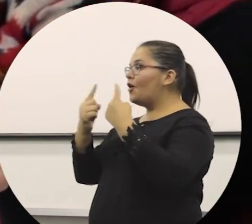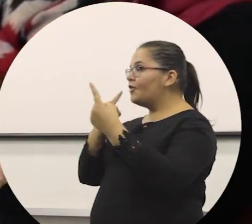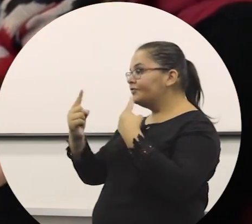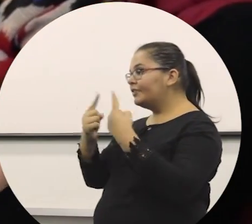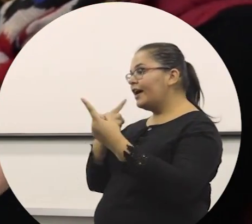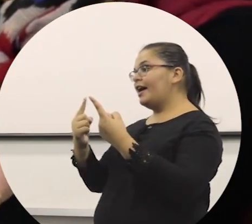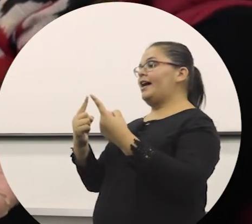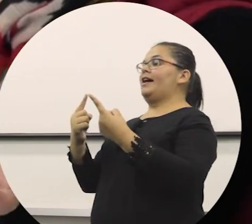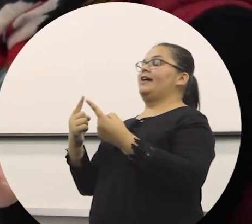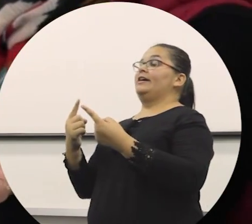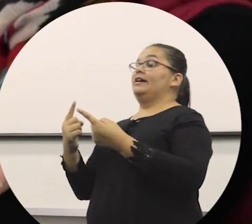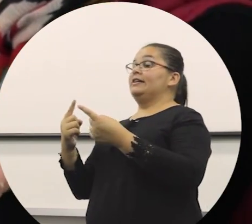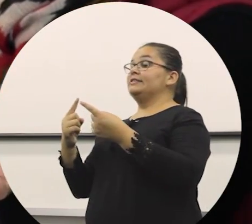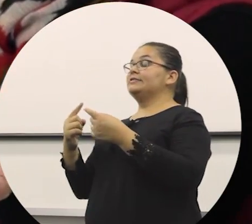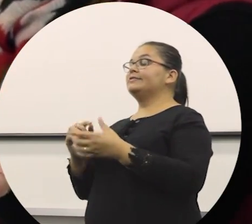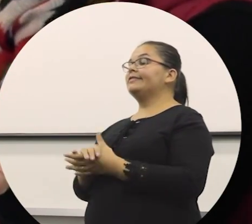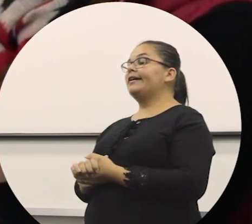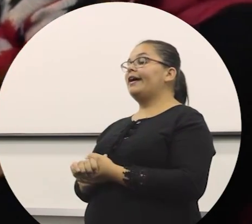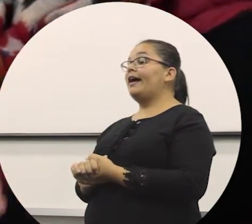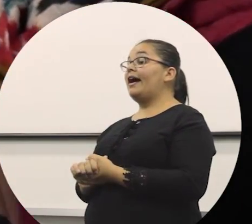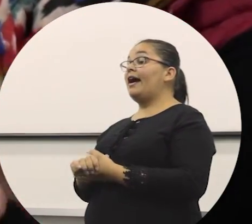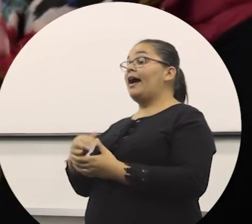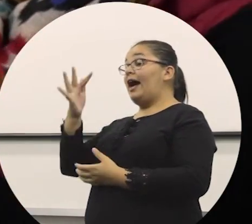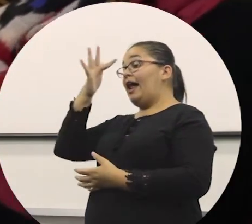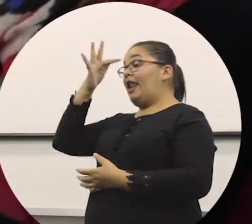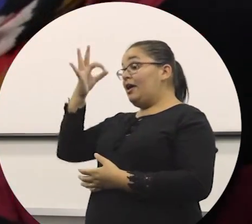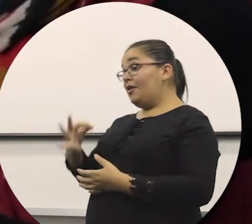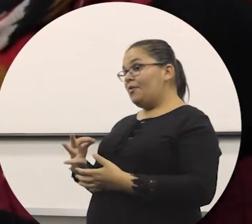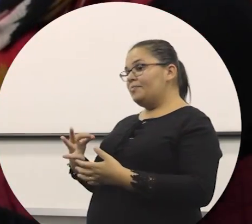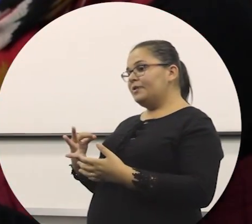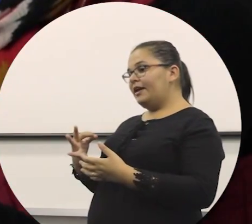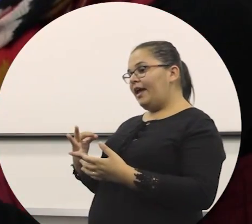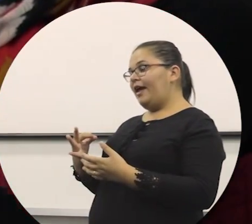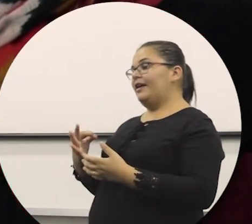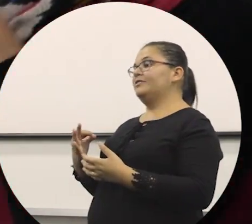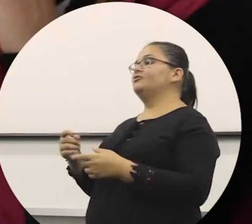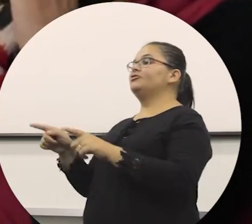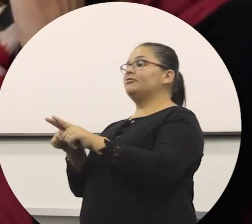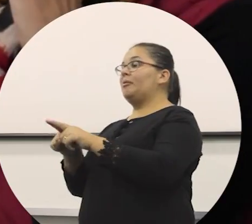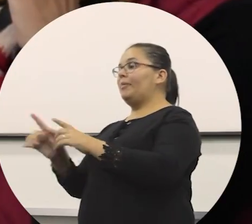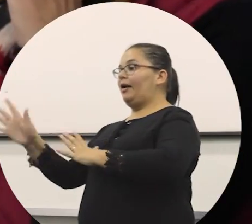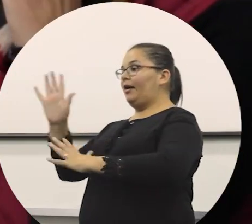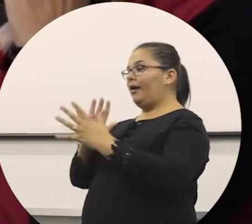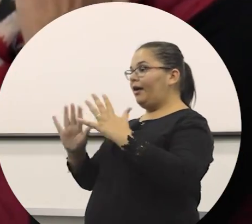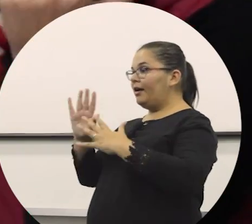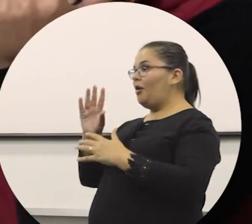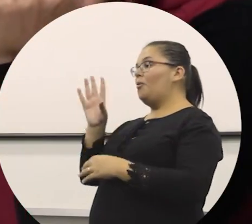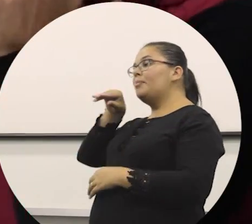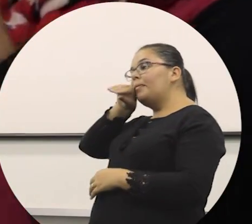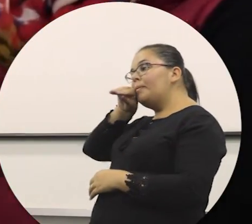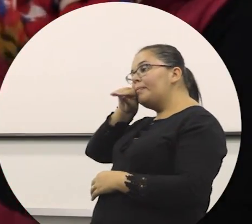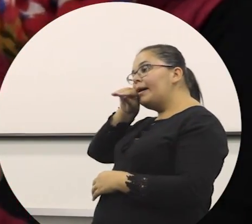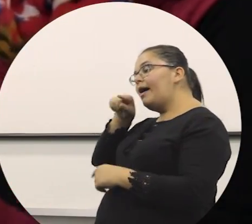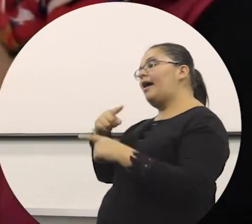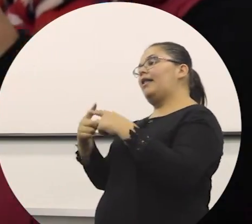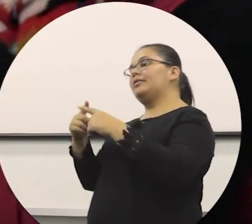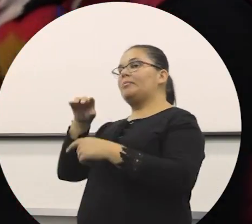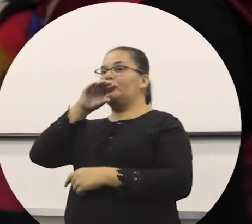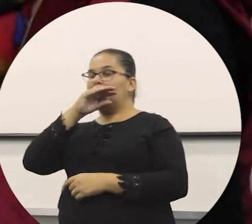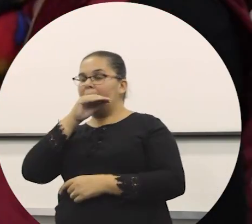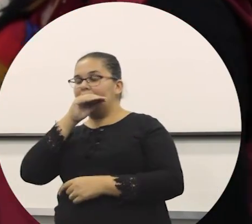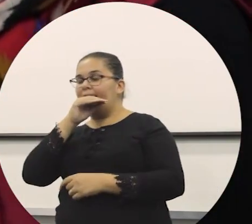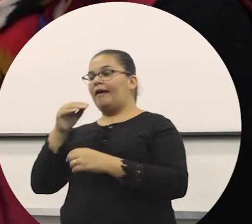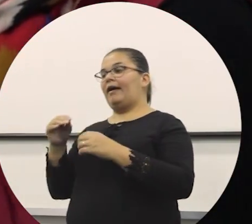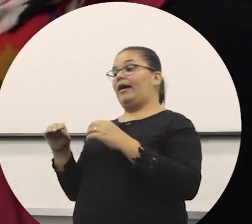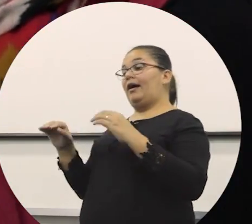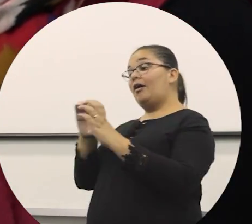um diálogo, que ela compreende e é compreendida, né? Quando, na verdade, isso não acontece. E aí, quando a